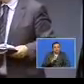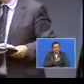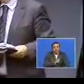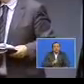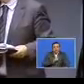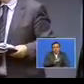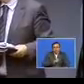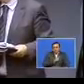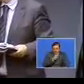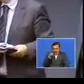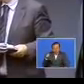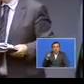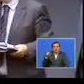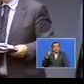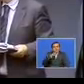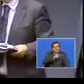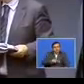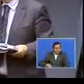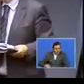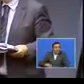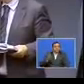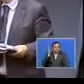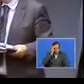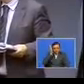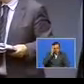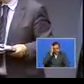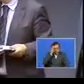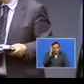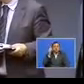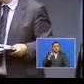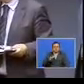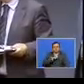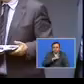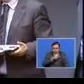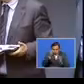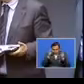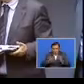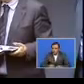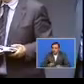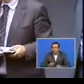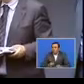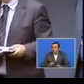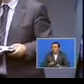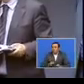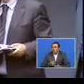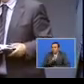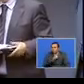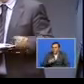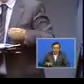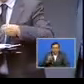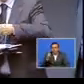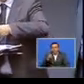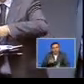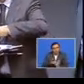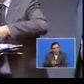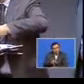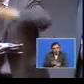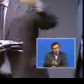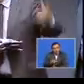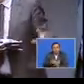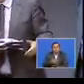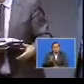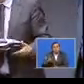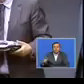a presidência tomasse providências, que eu tenho certeza que o presidente não deu essa orientação. Se a gente tem um cordão